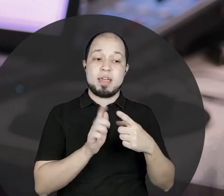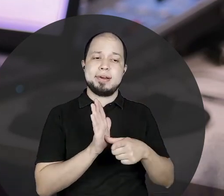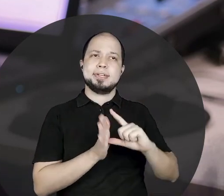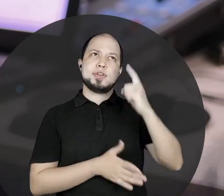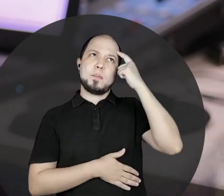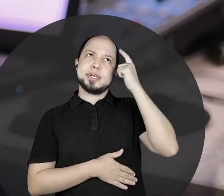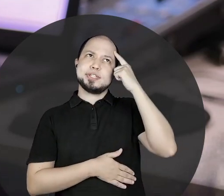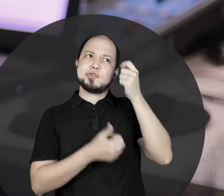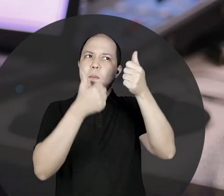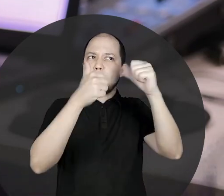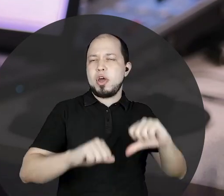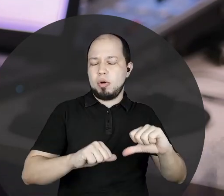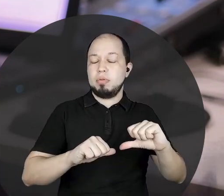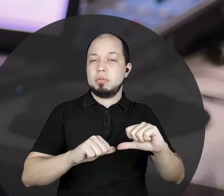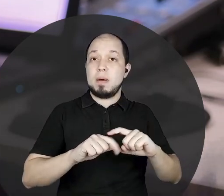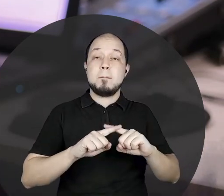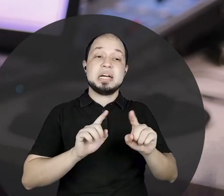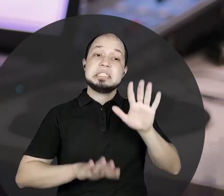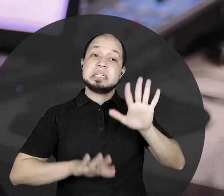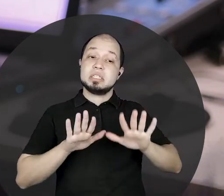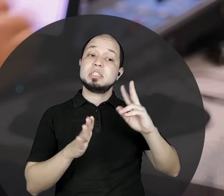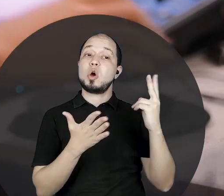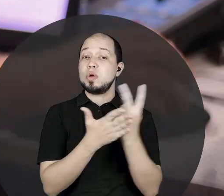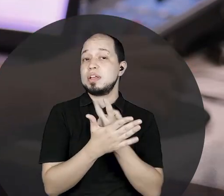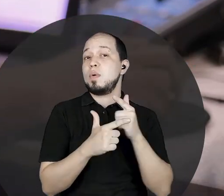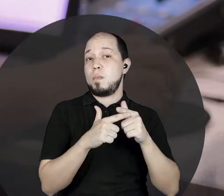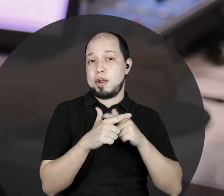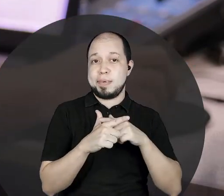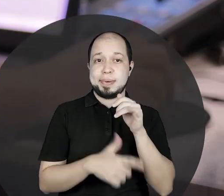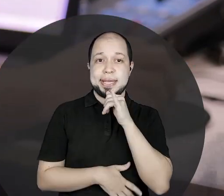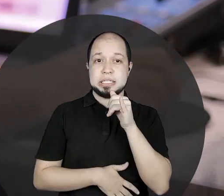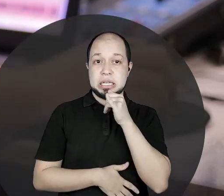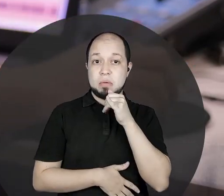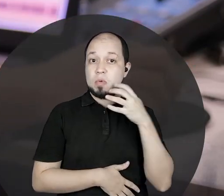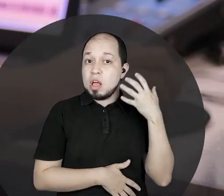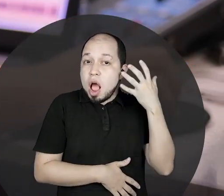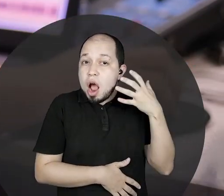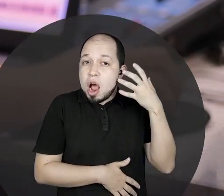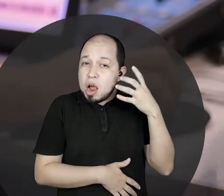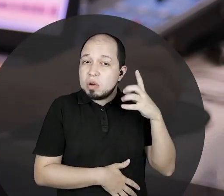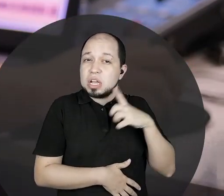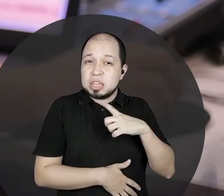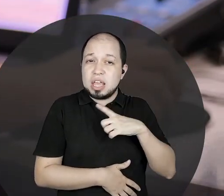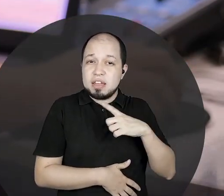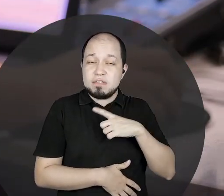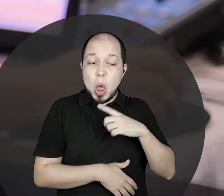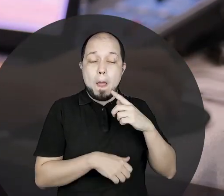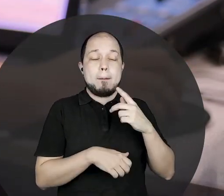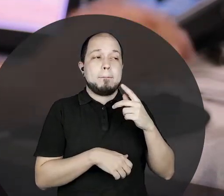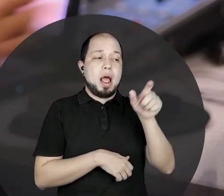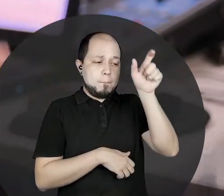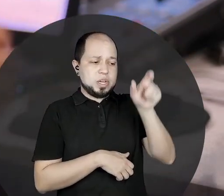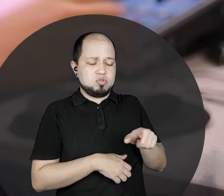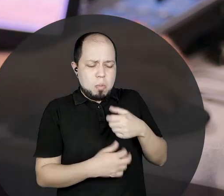no pior, né? Aí, ainda assim, passa batido às vezes, né? Porque, por exemplo, isso aqui não tinha como, isso aqui teve a ver